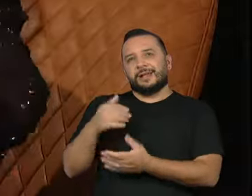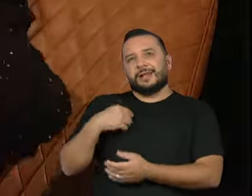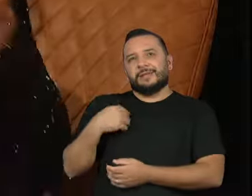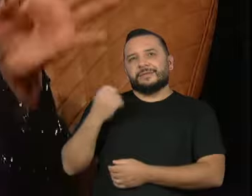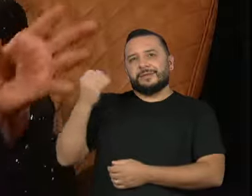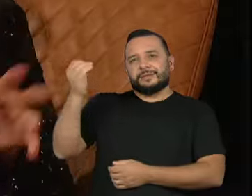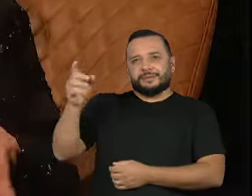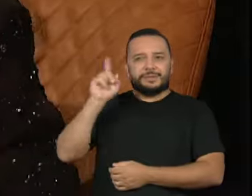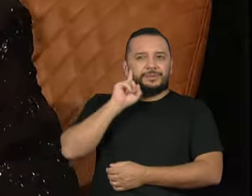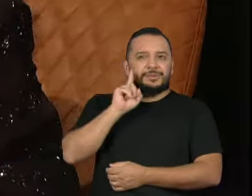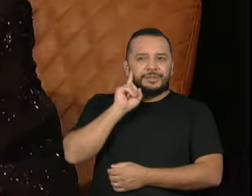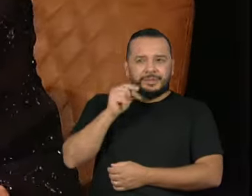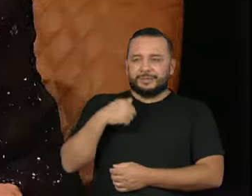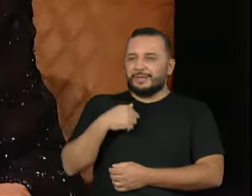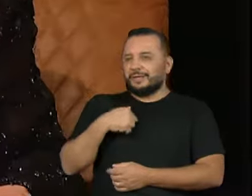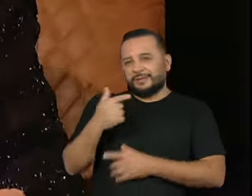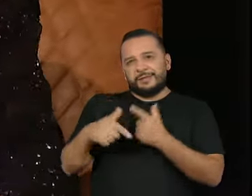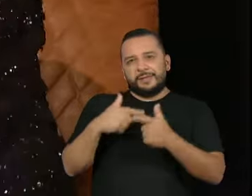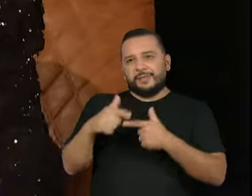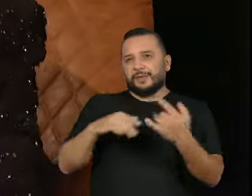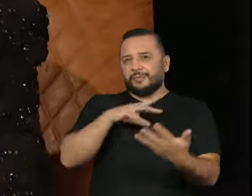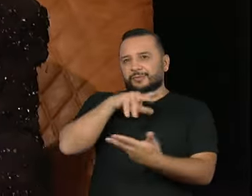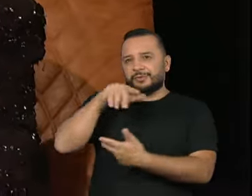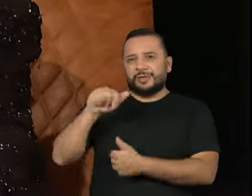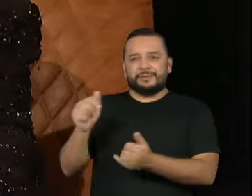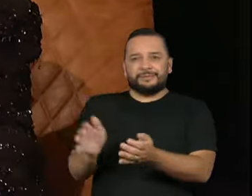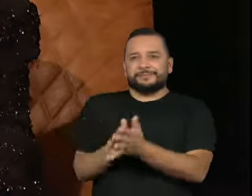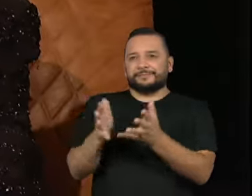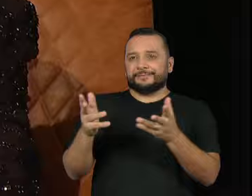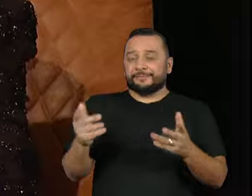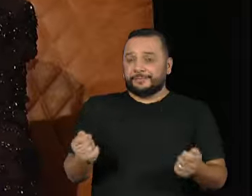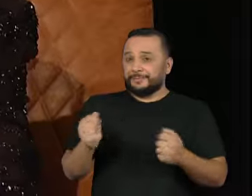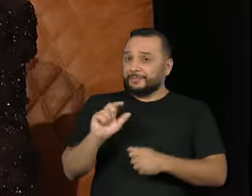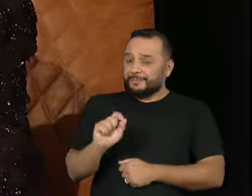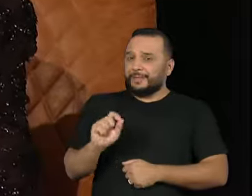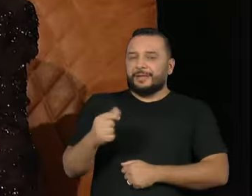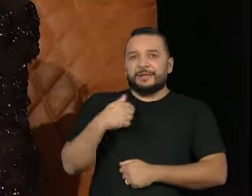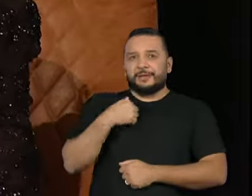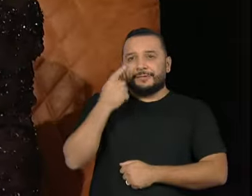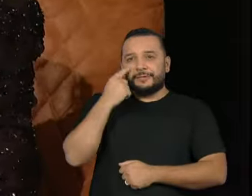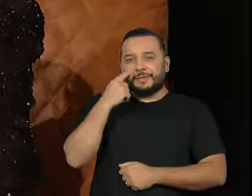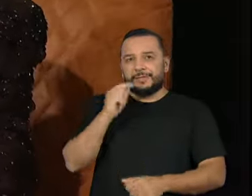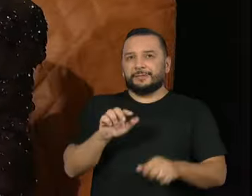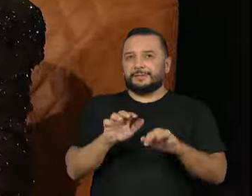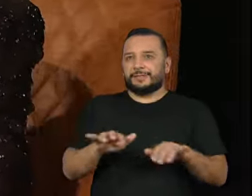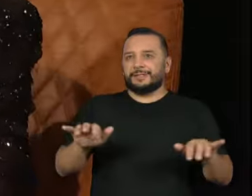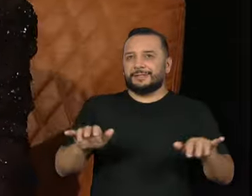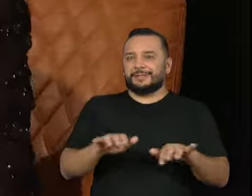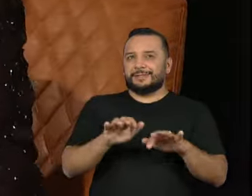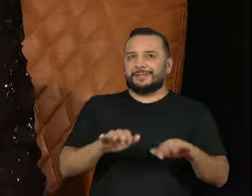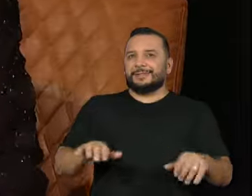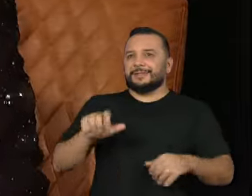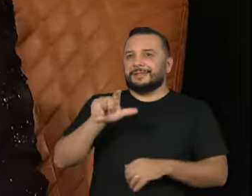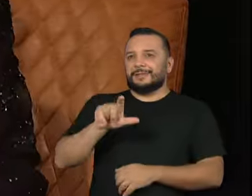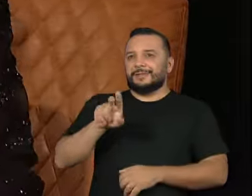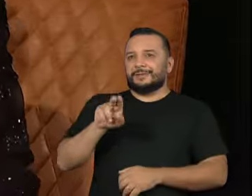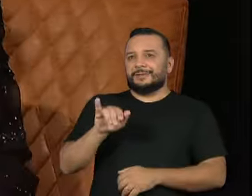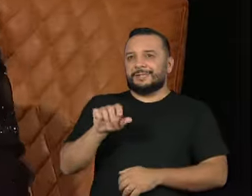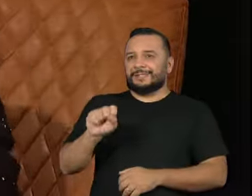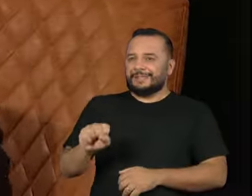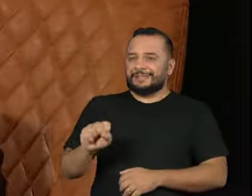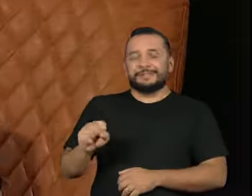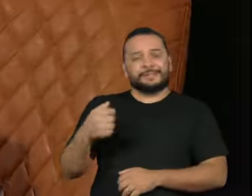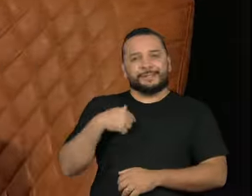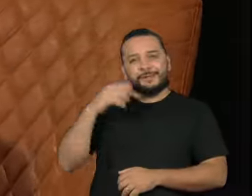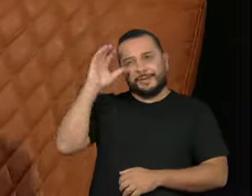aquela carreira internacional maravilhosa. E aí eu me deparo com o grande pianista Luiz Essa, né? A gente